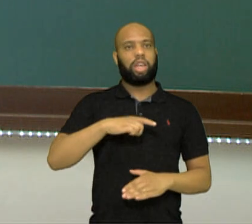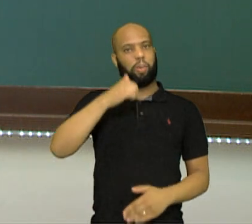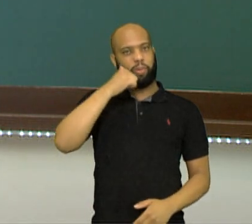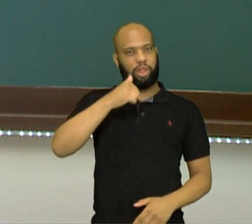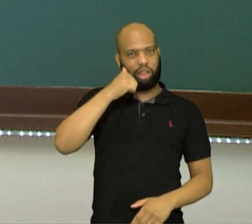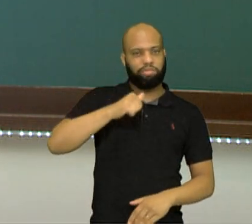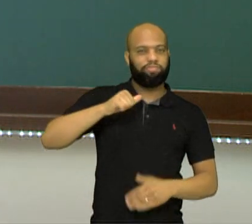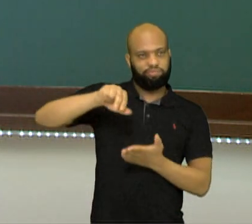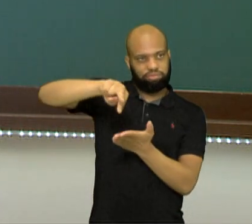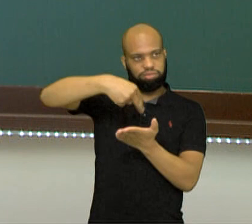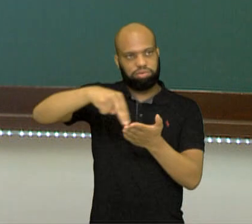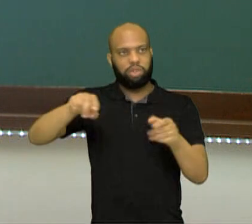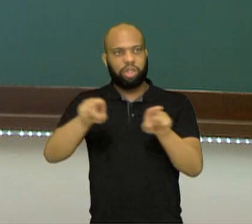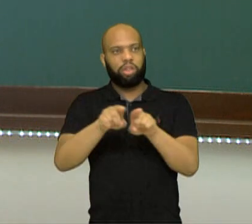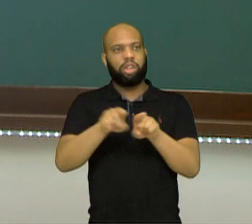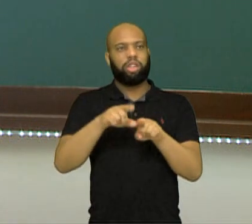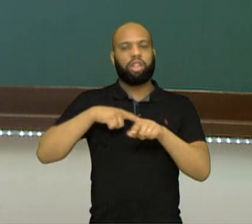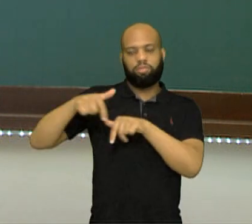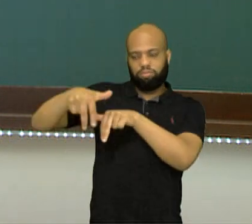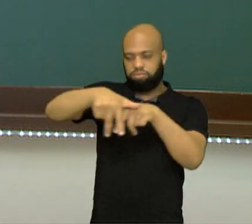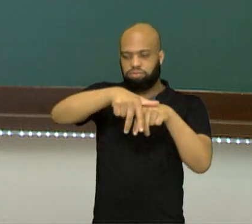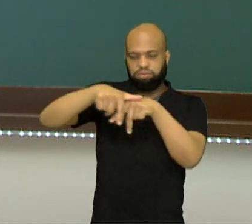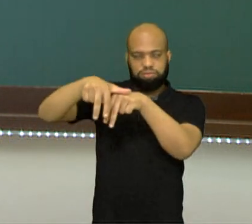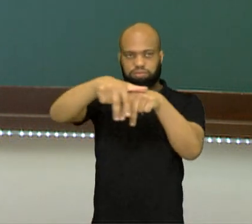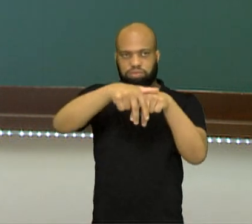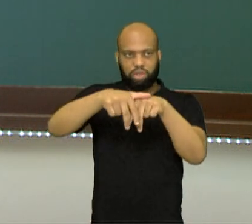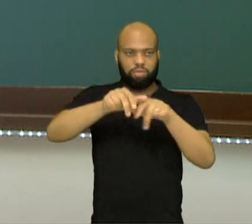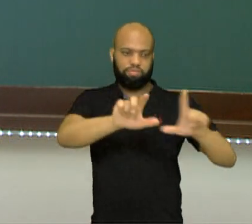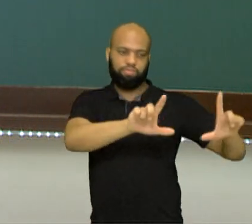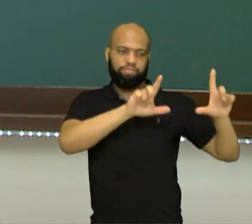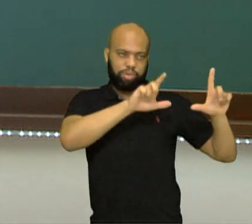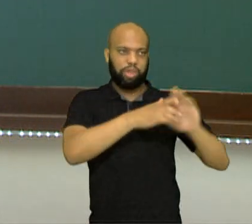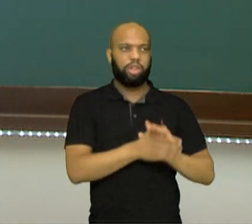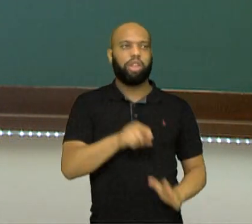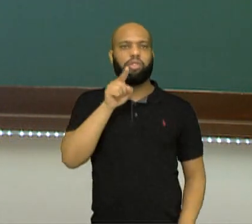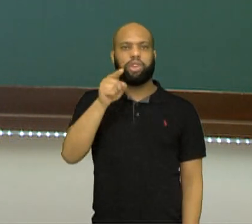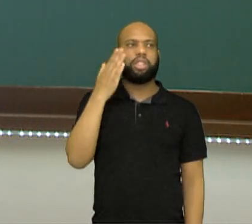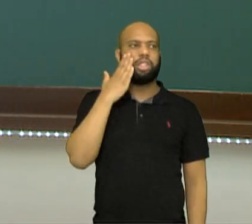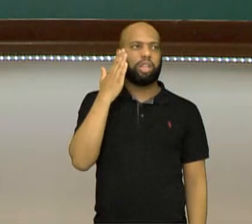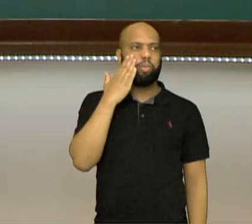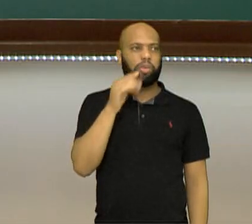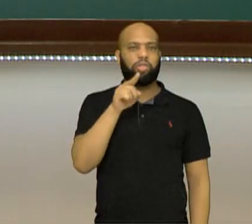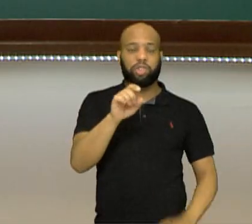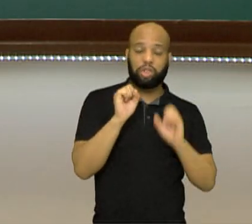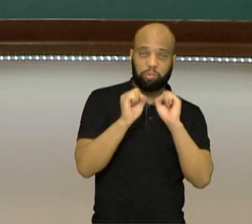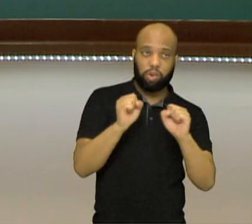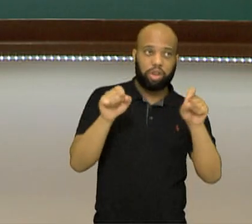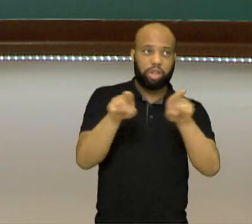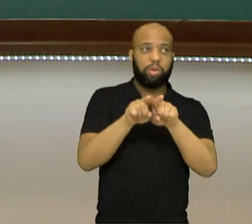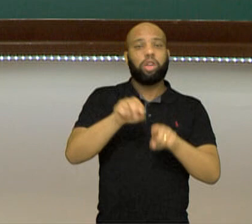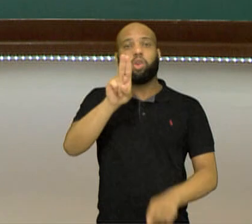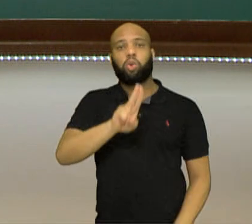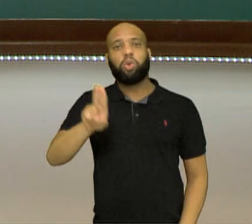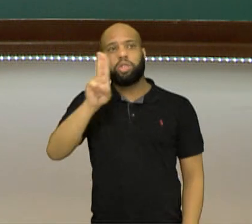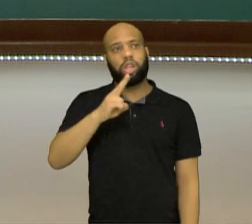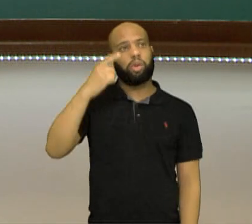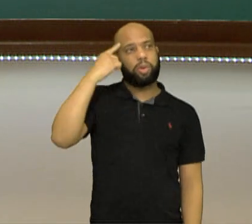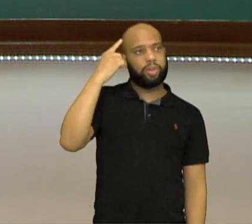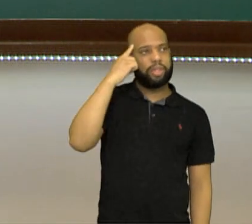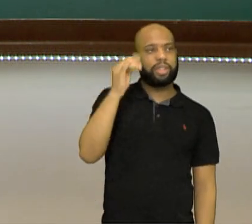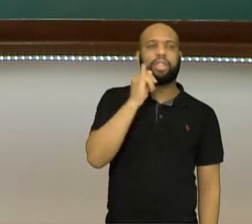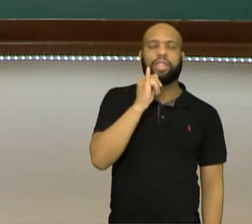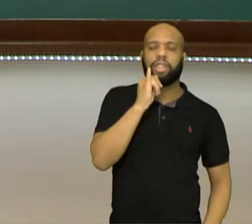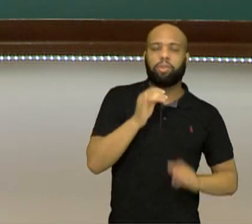bailarinas, e o casal dançando de Fernando Botelho. Gente, você sabia que de repente você pode usar como ideia, né,